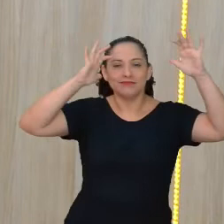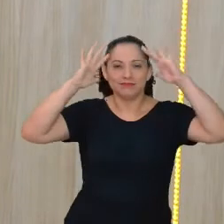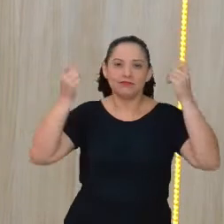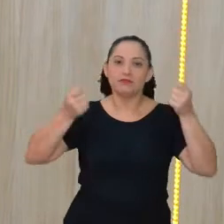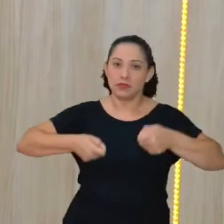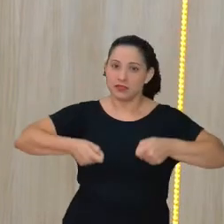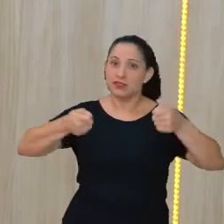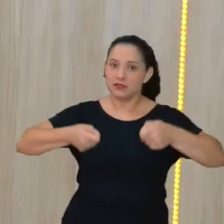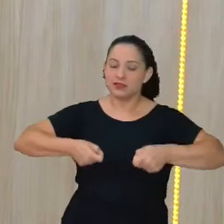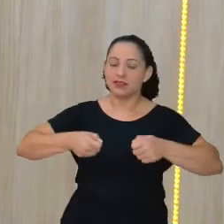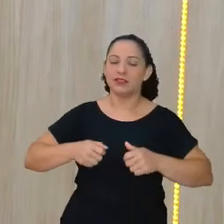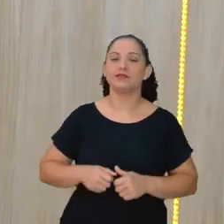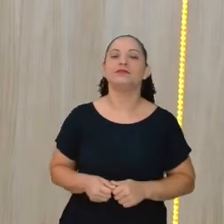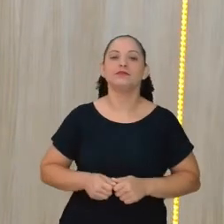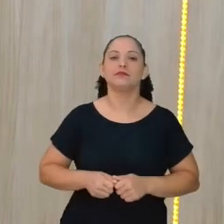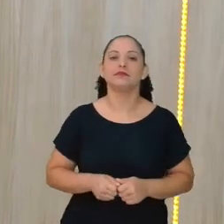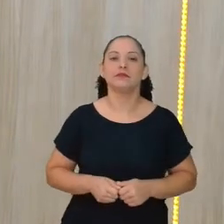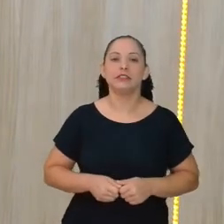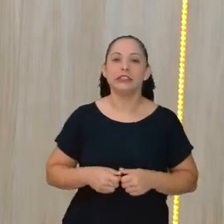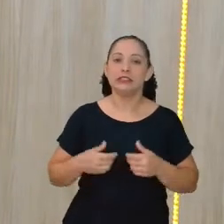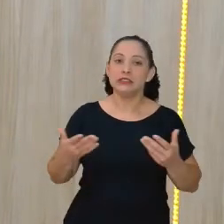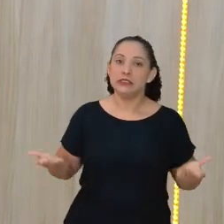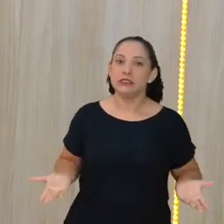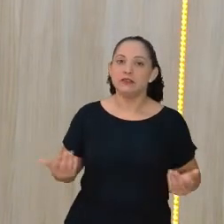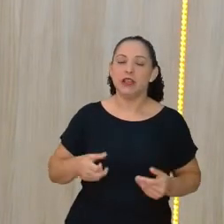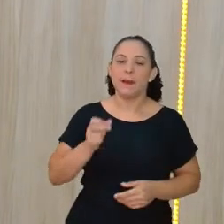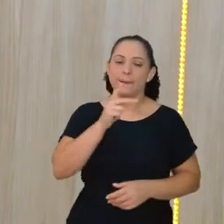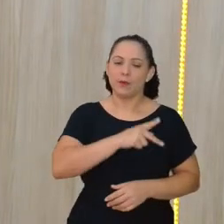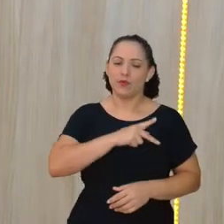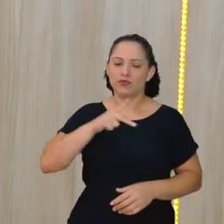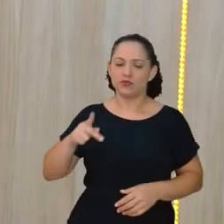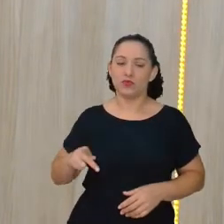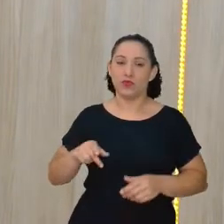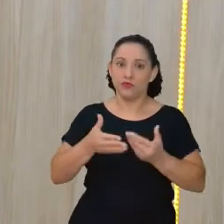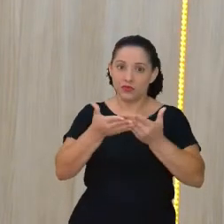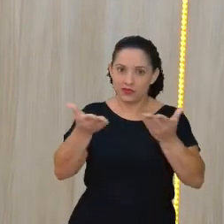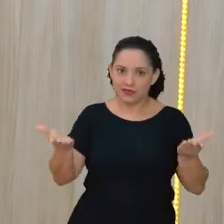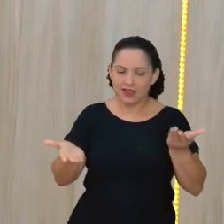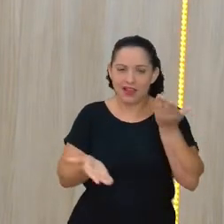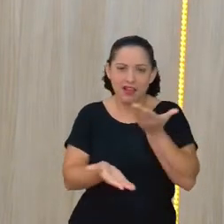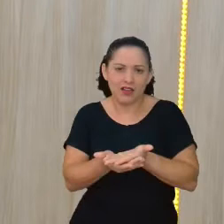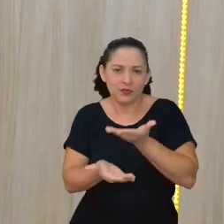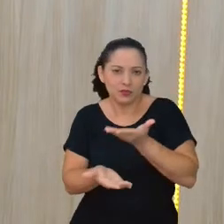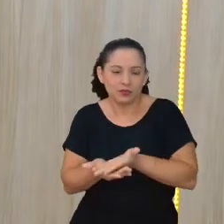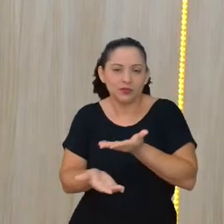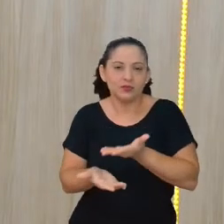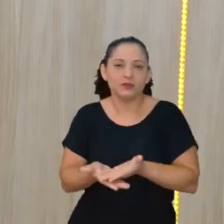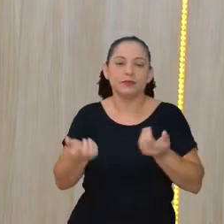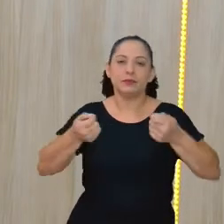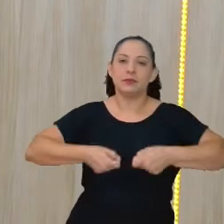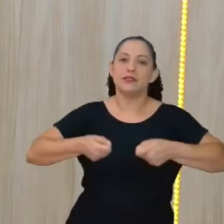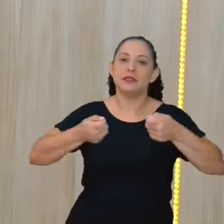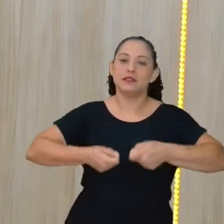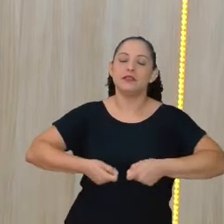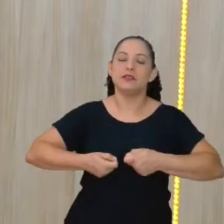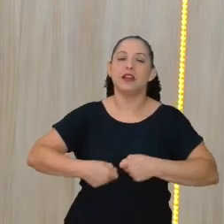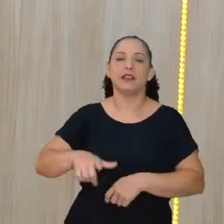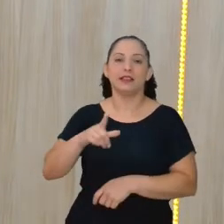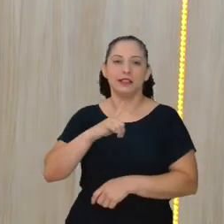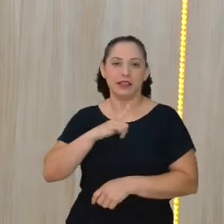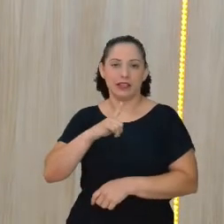todo. E enquanto educador, educadora, enquanto estudante, você precisa ter sonhos, você precisa